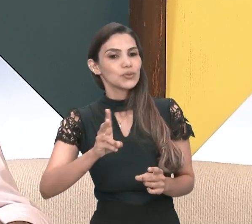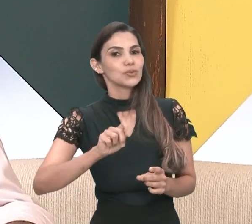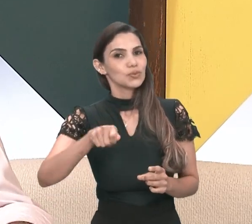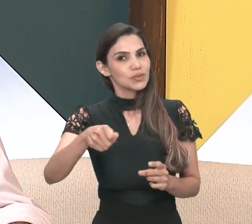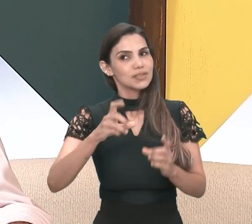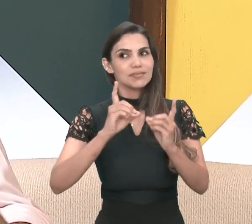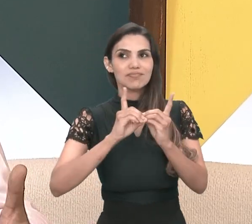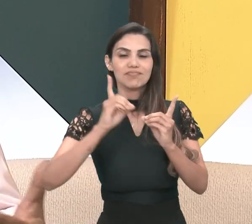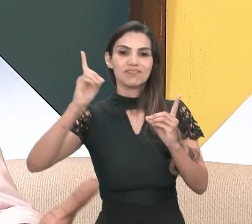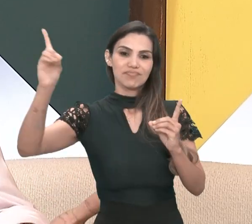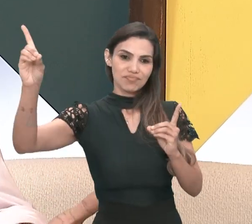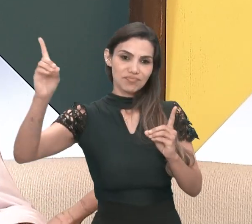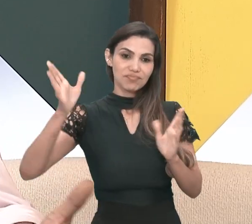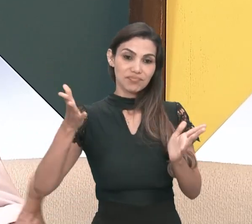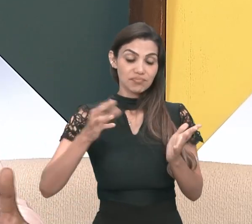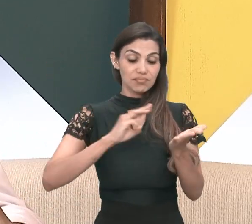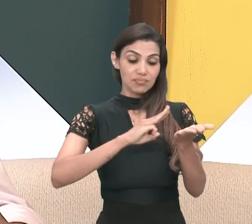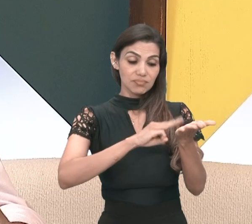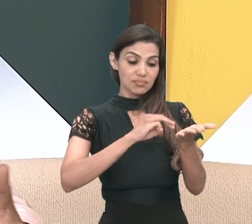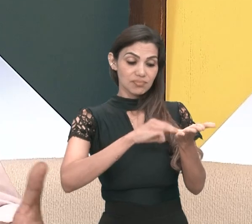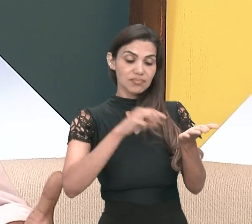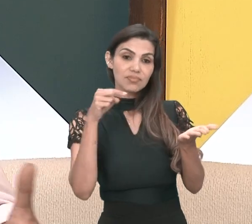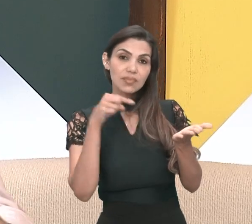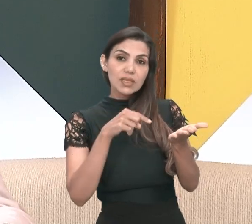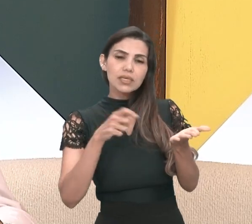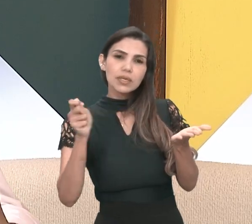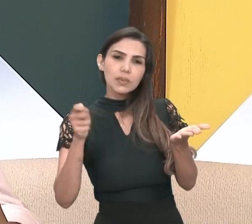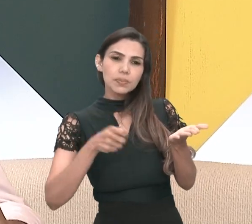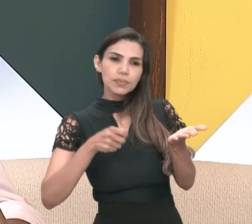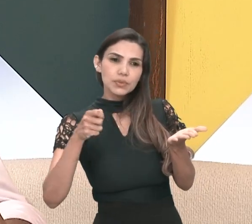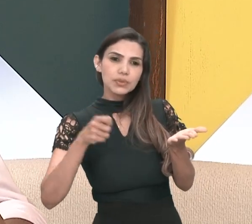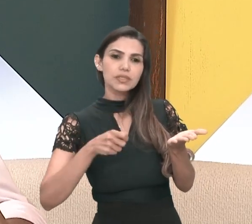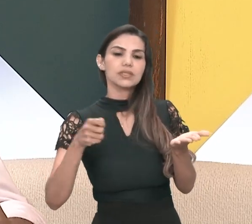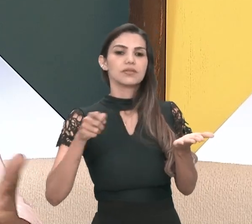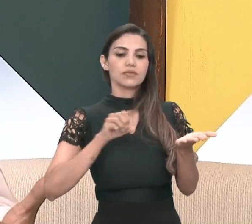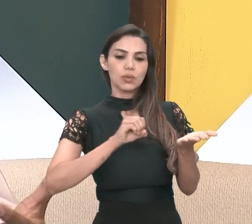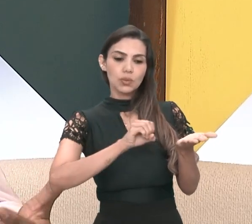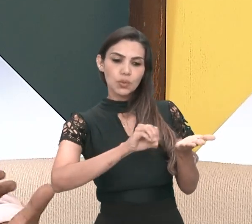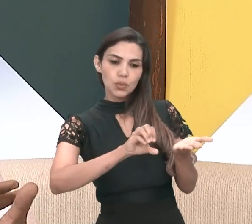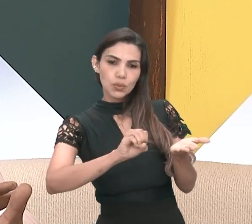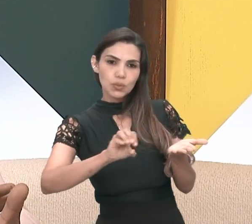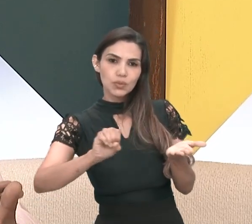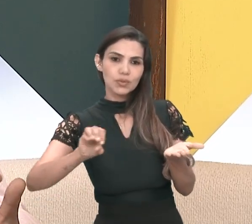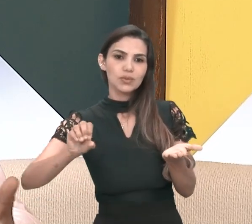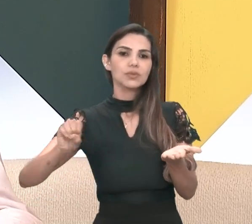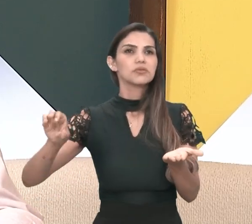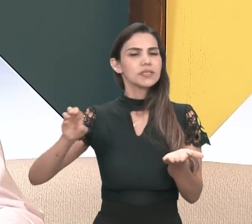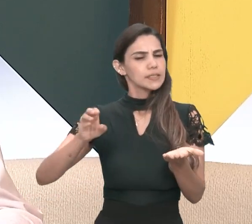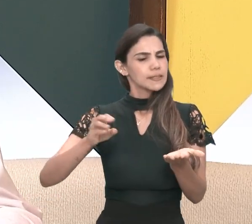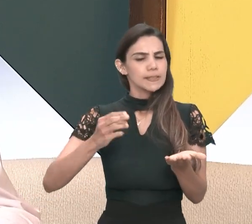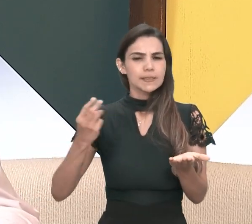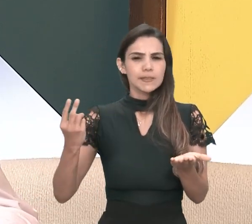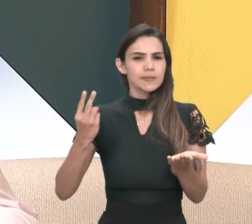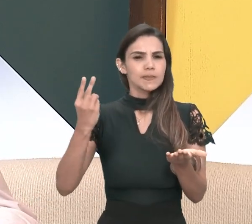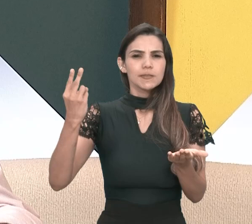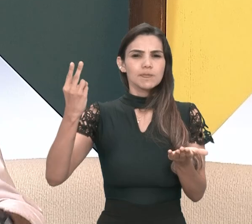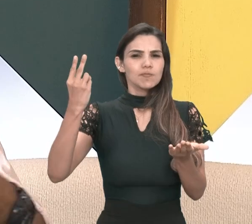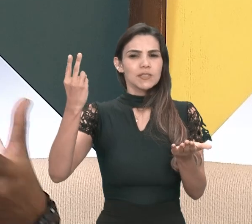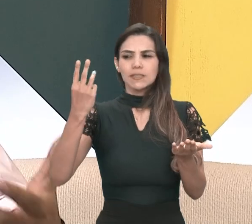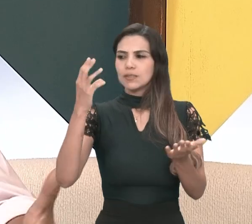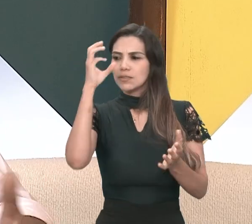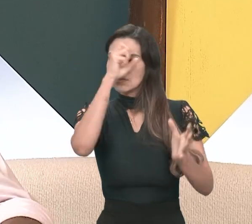você nessa metodologia você permite o trabalho rico, com todas essas perspectivas